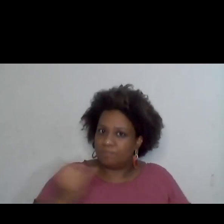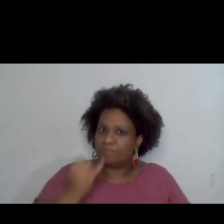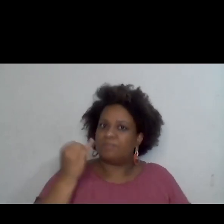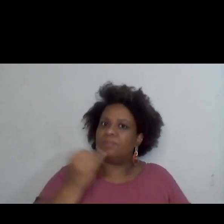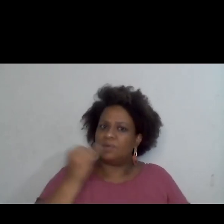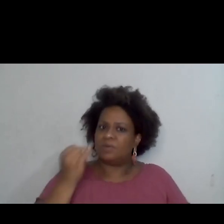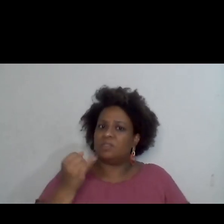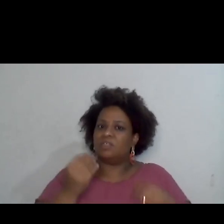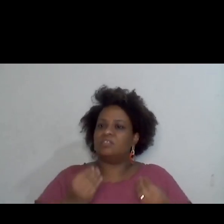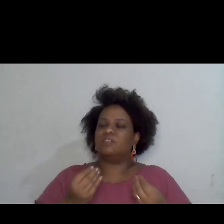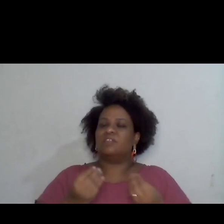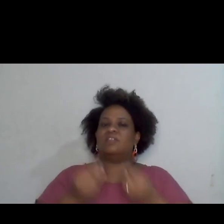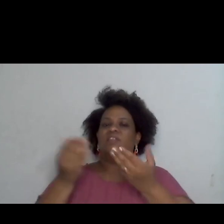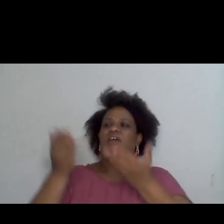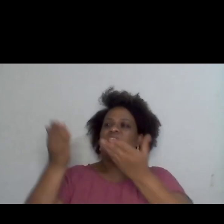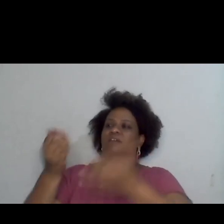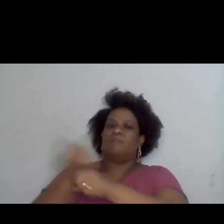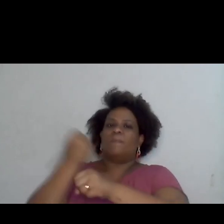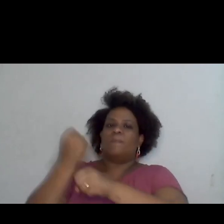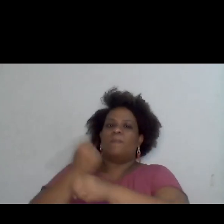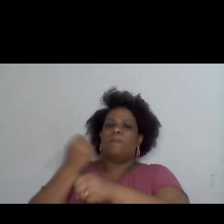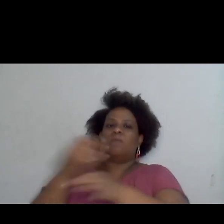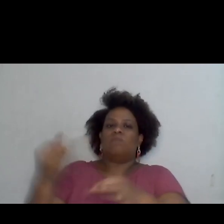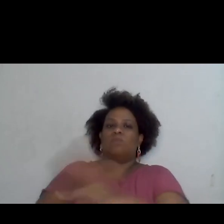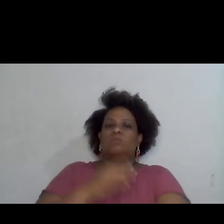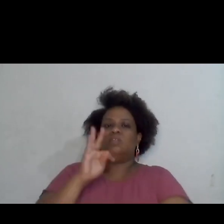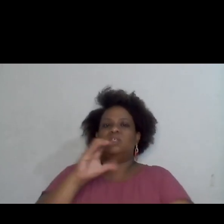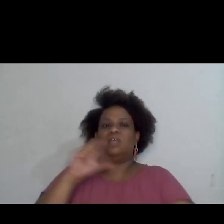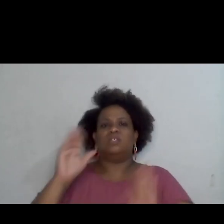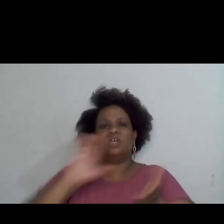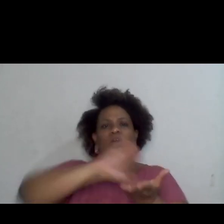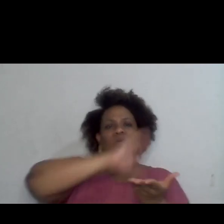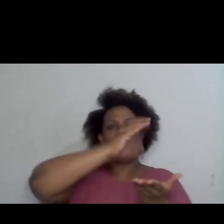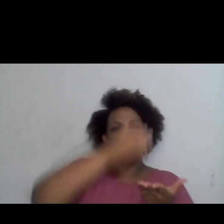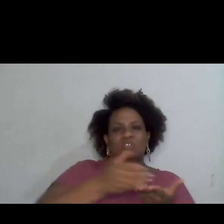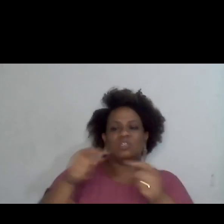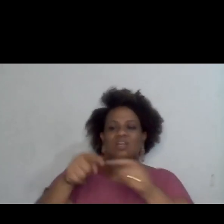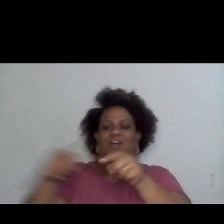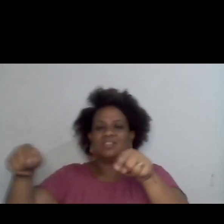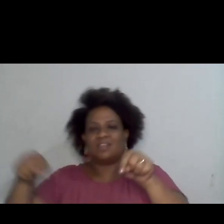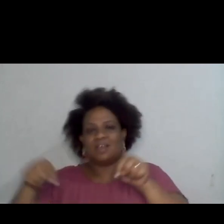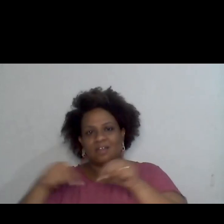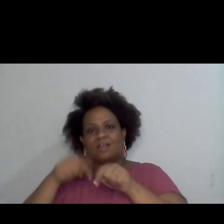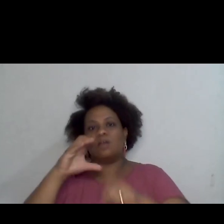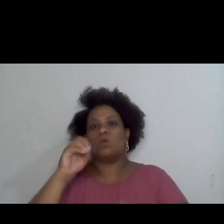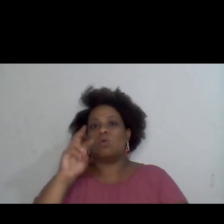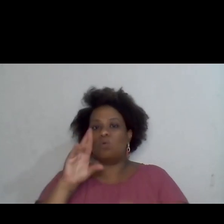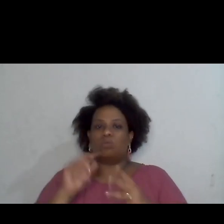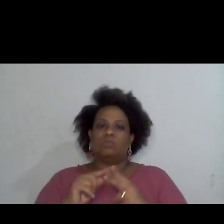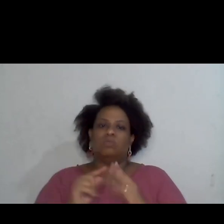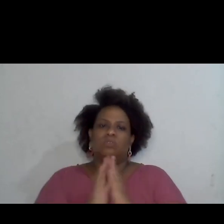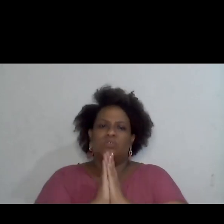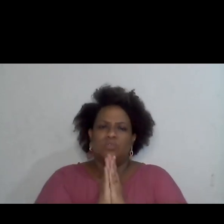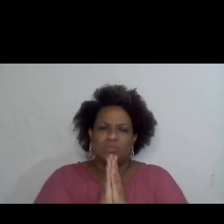fazer a entrega dessa obra inteira do TCA, já que fizemos concha, fizemos sala do couro. Então, eu vou pedir só mais um